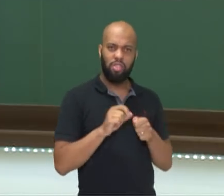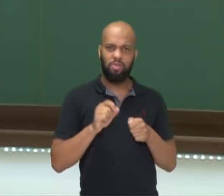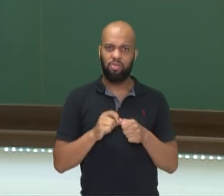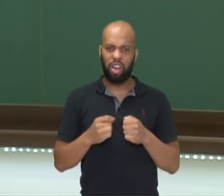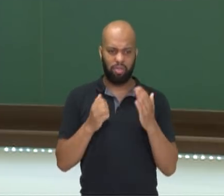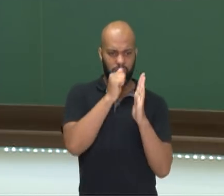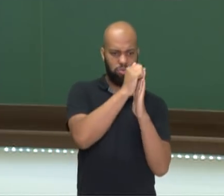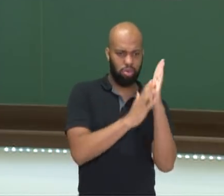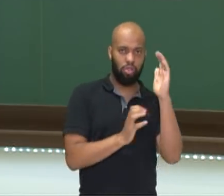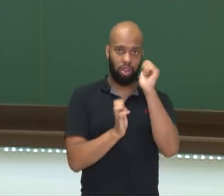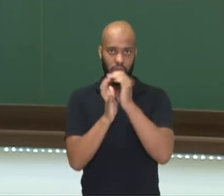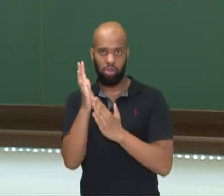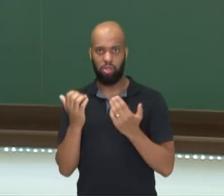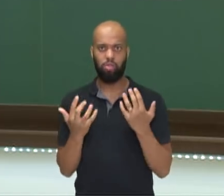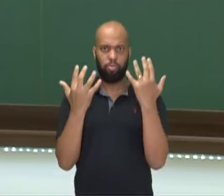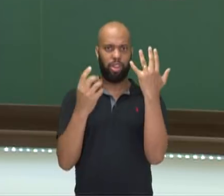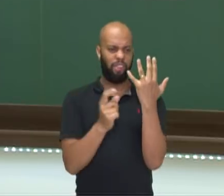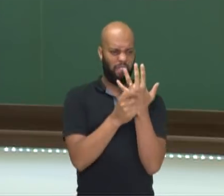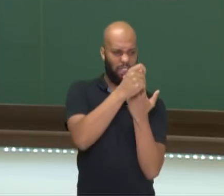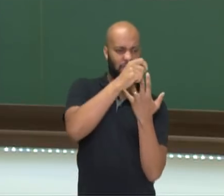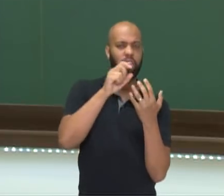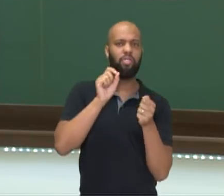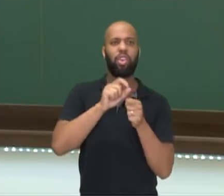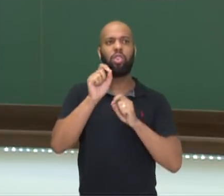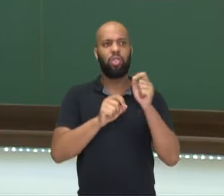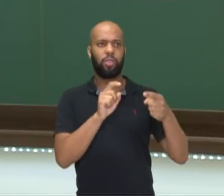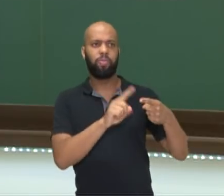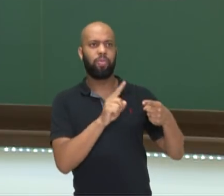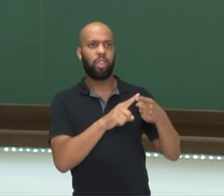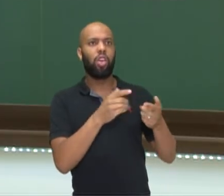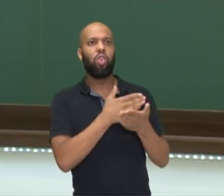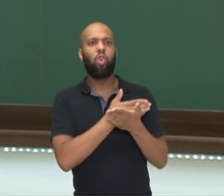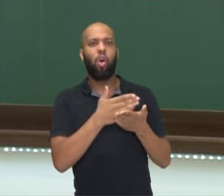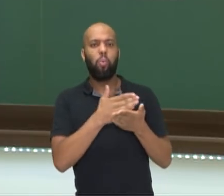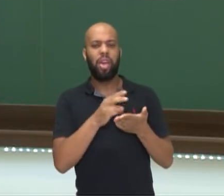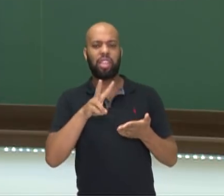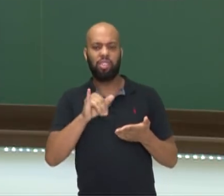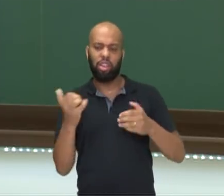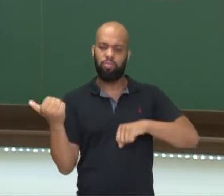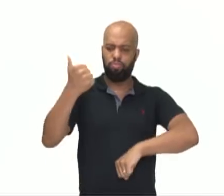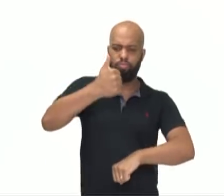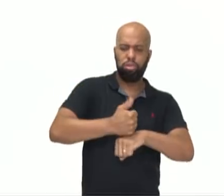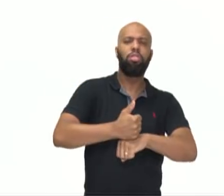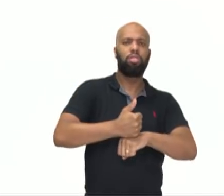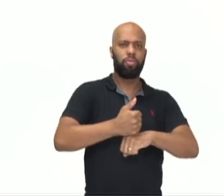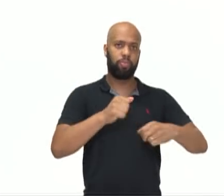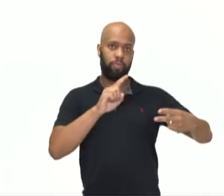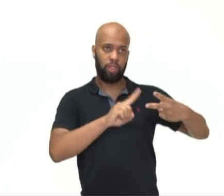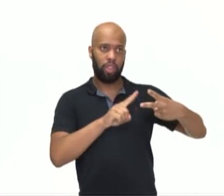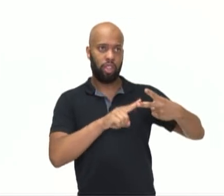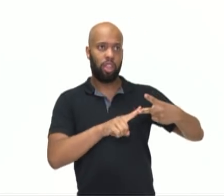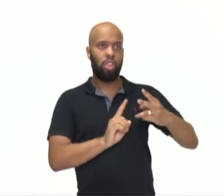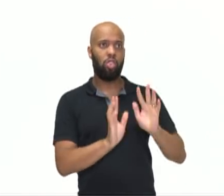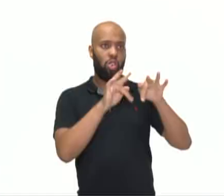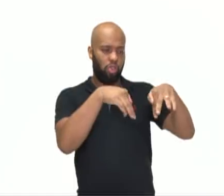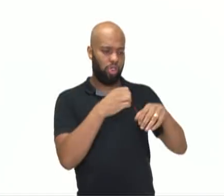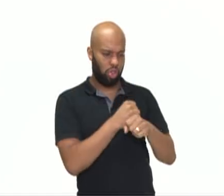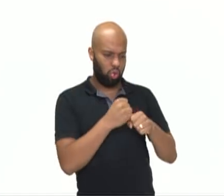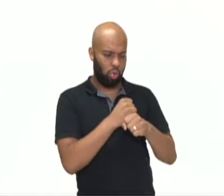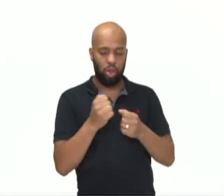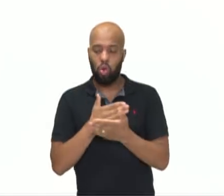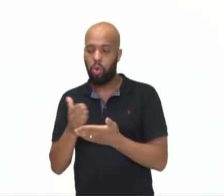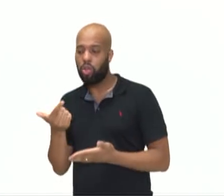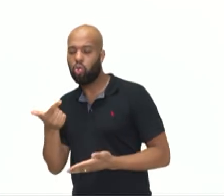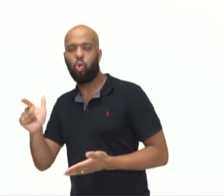tucandeira? Letra A, iniciação dos meninos como pajé, ou seja, quando eles vão virar curandeiro. B, o fim do ano e início do